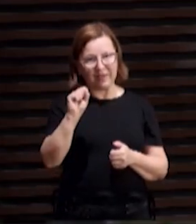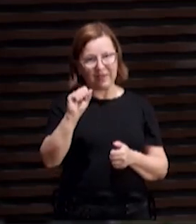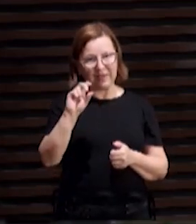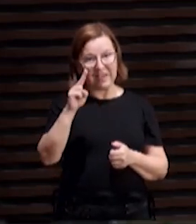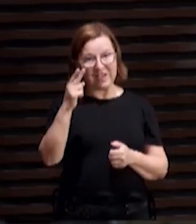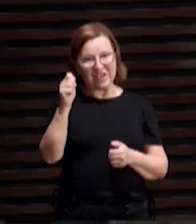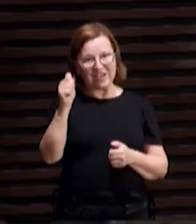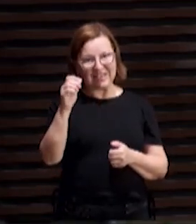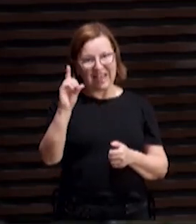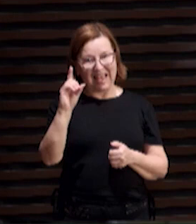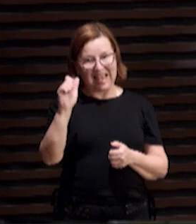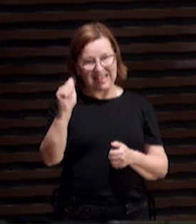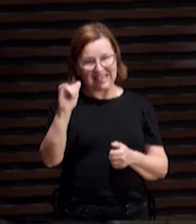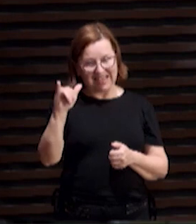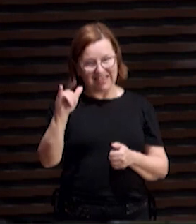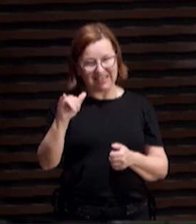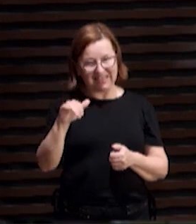E El Shaddai no hebraico